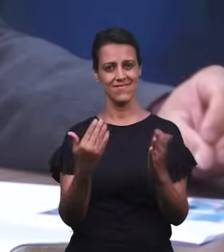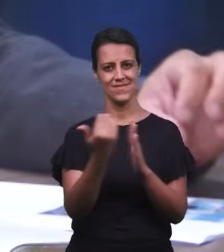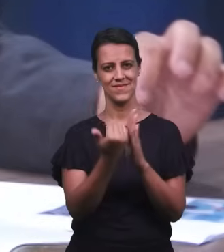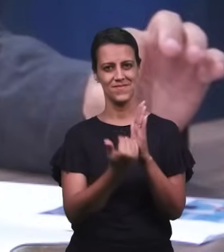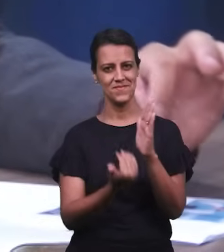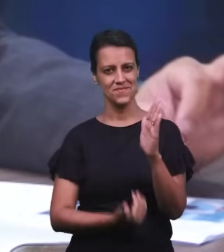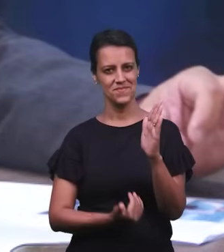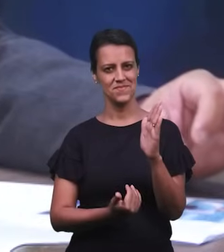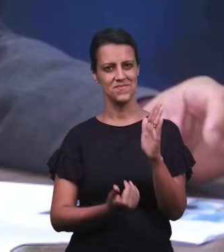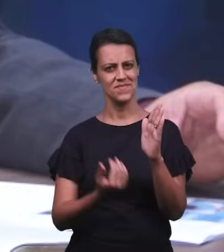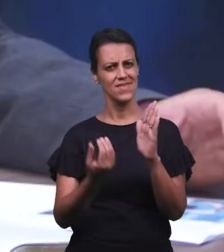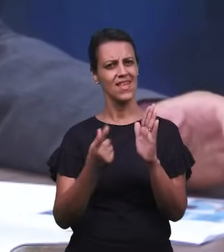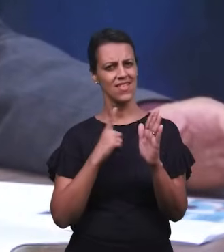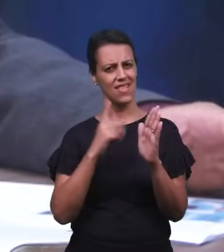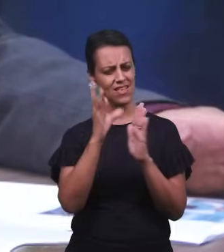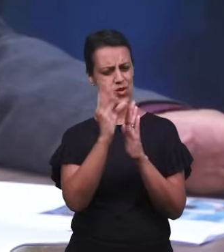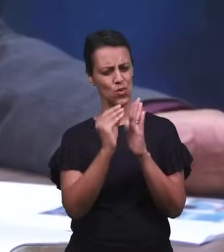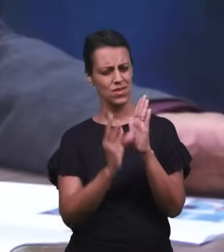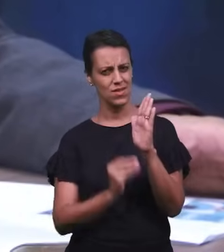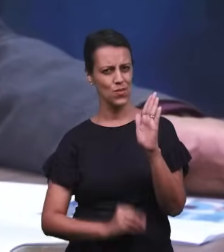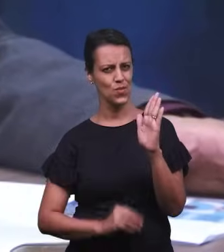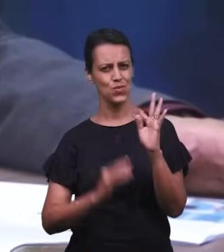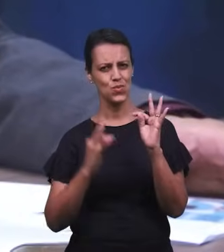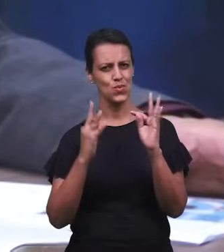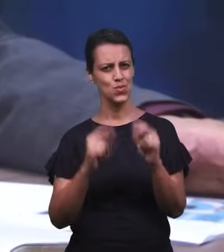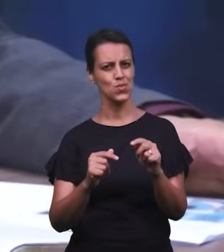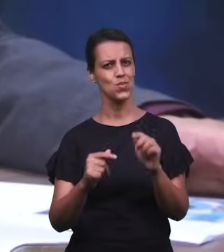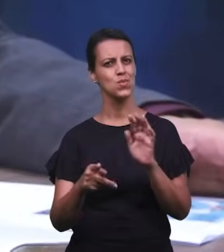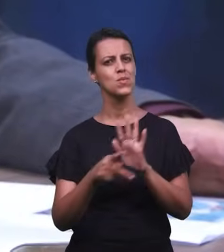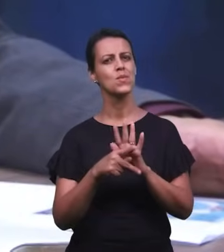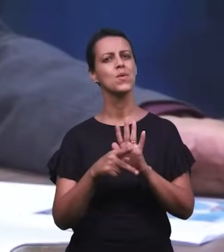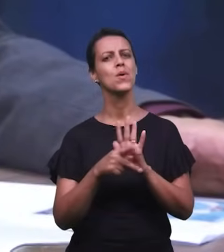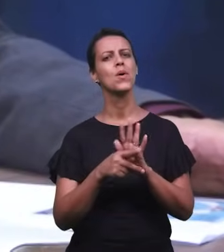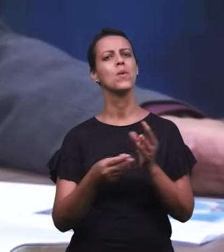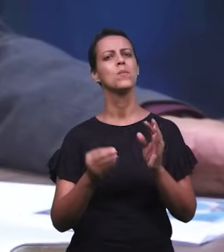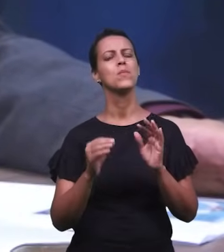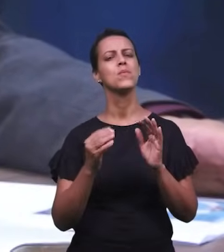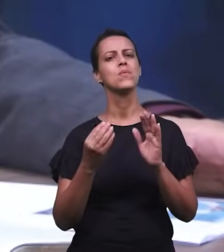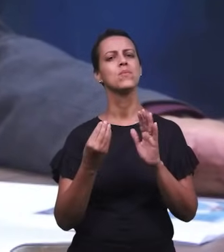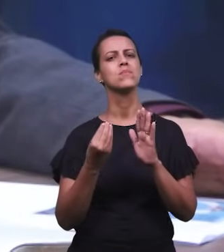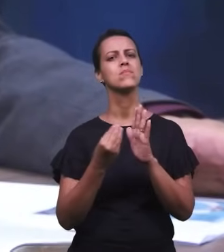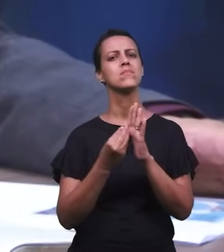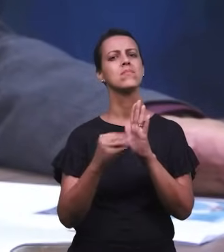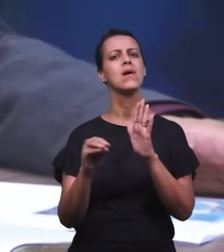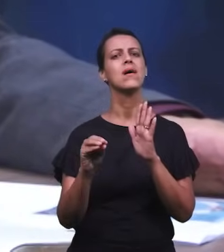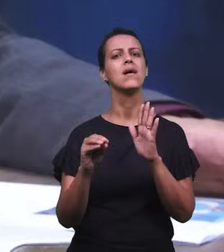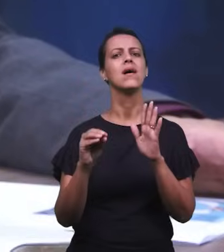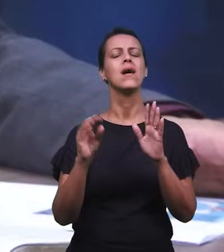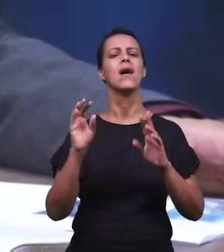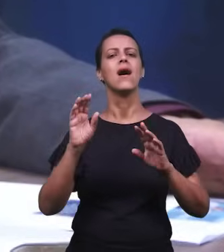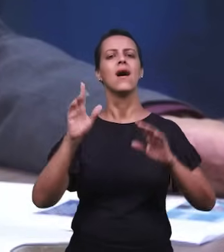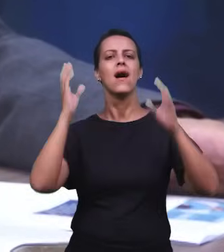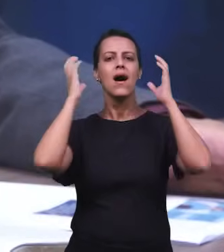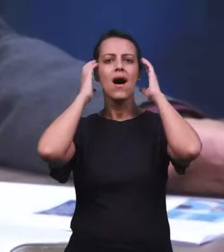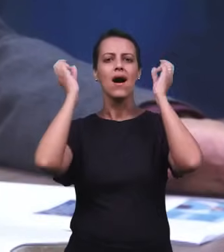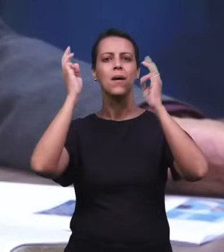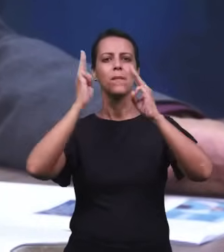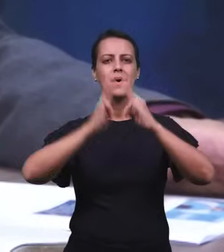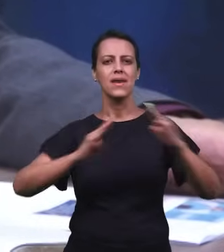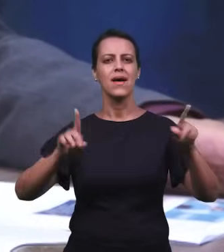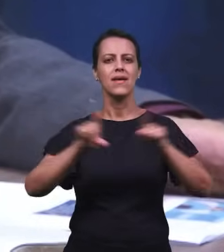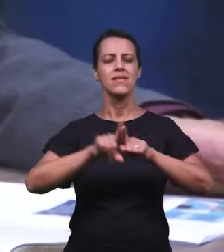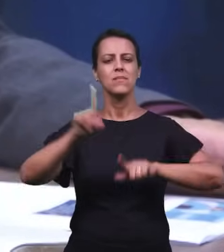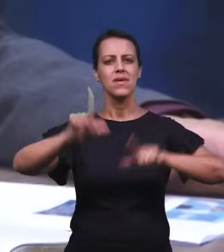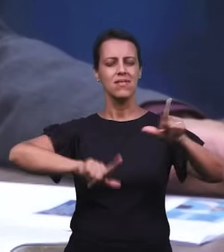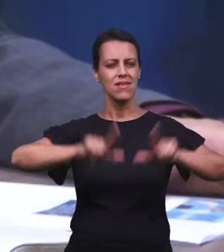e dizer que os nossos conteúdos, eles são transmitidos pela rádio, pela TV Web Manaim, pela TV Manaim, mas também no